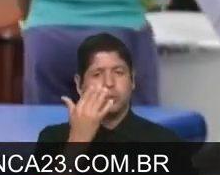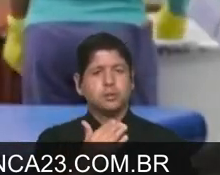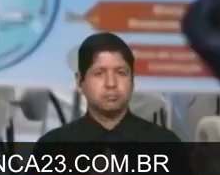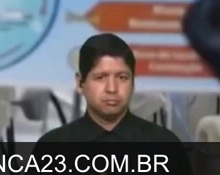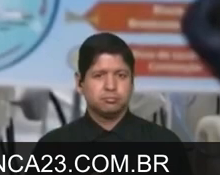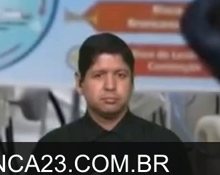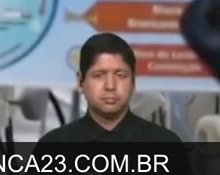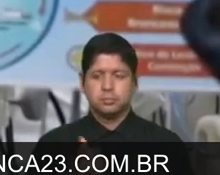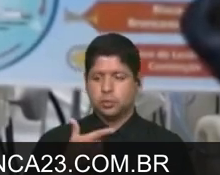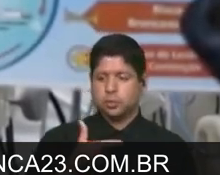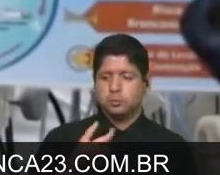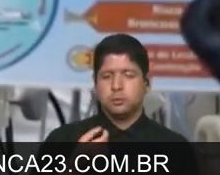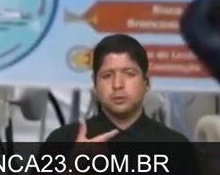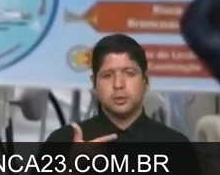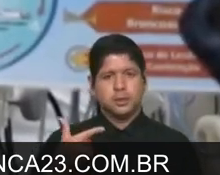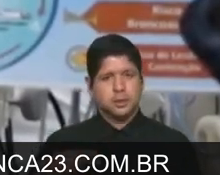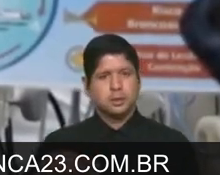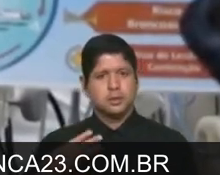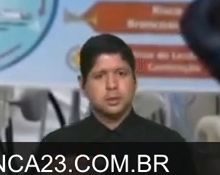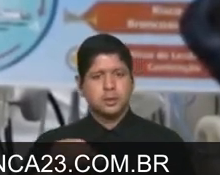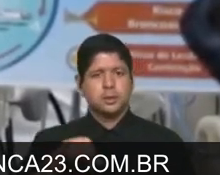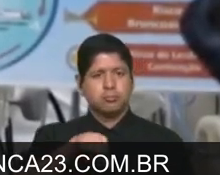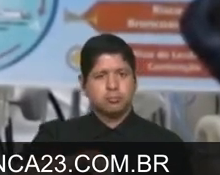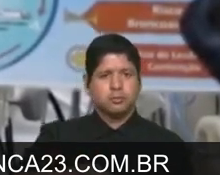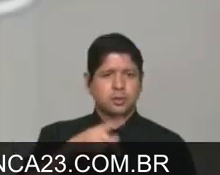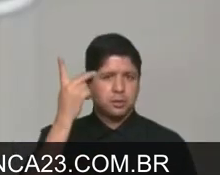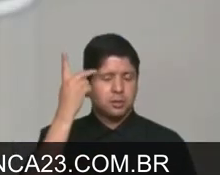em 2023, aqui em nosso estado,